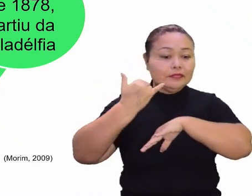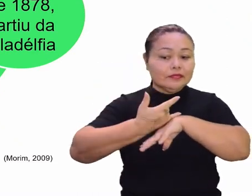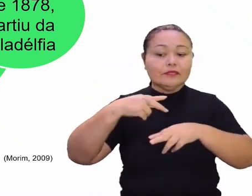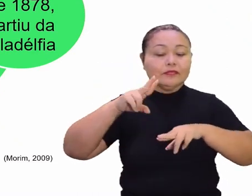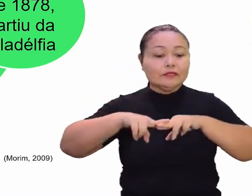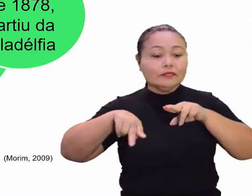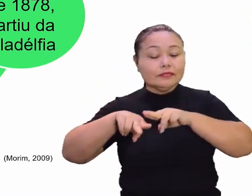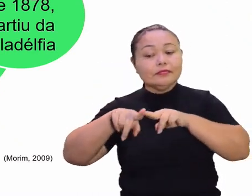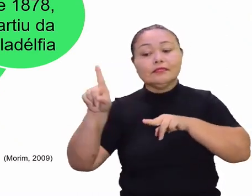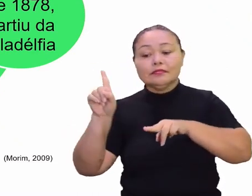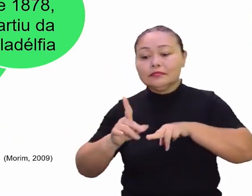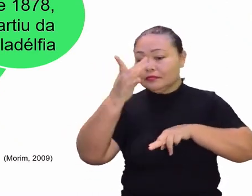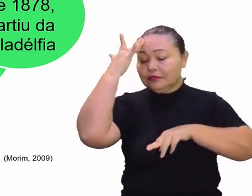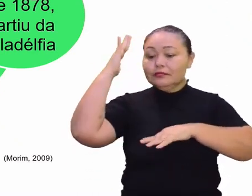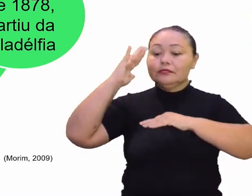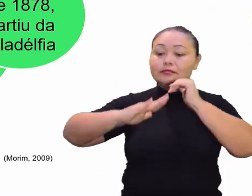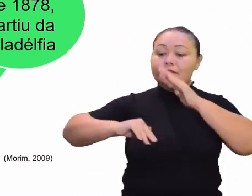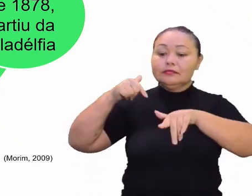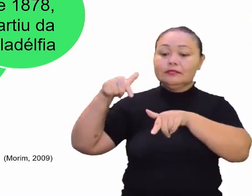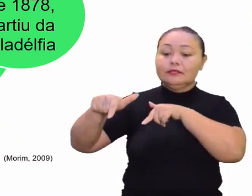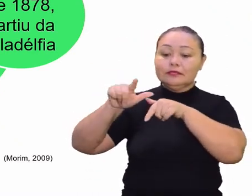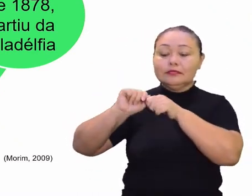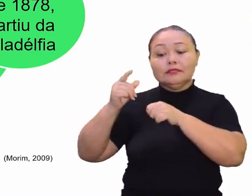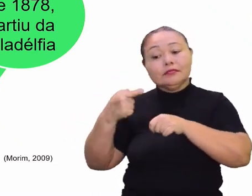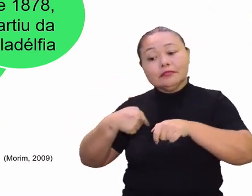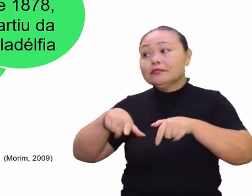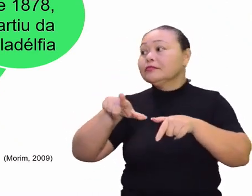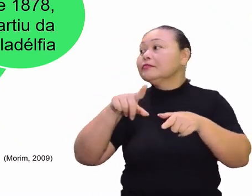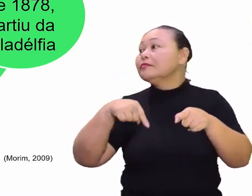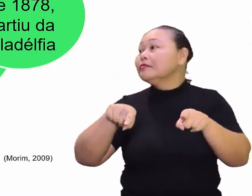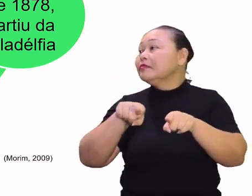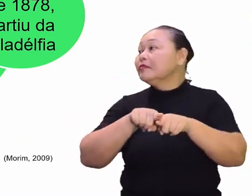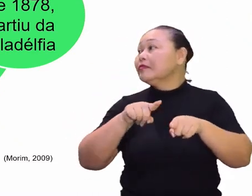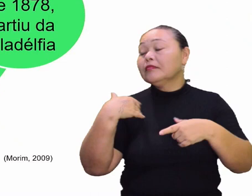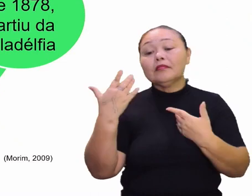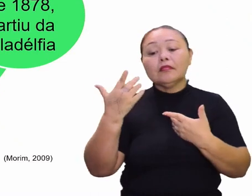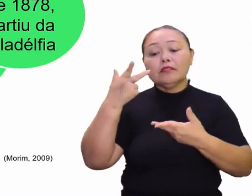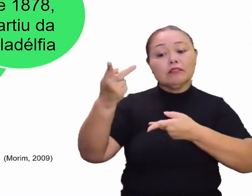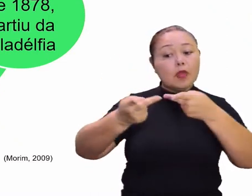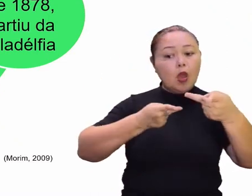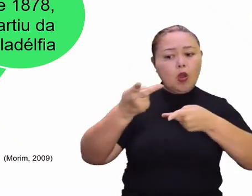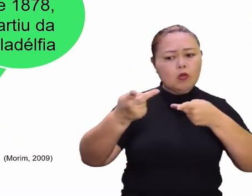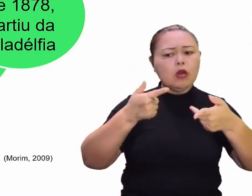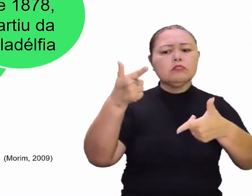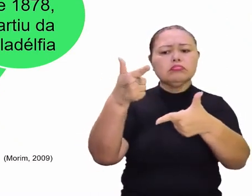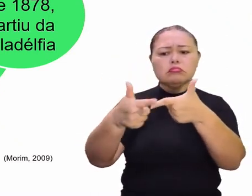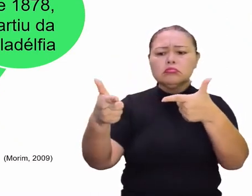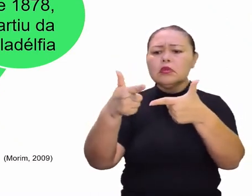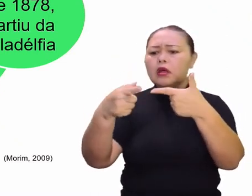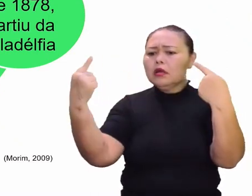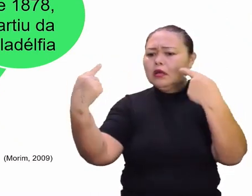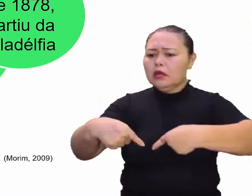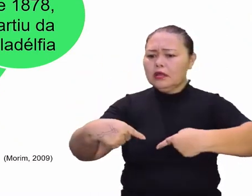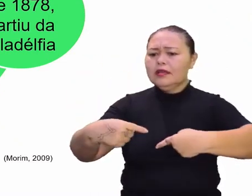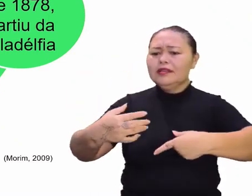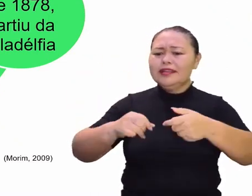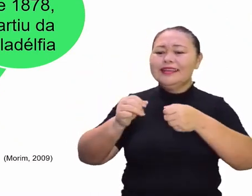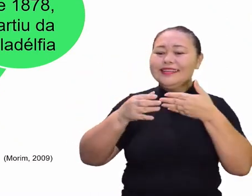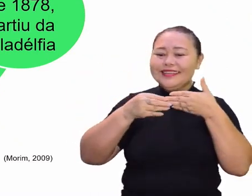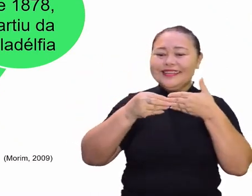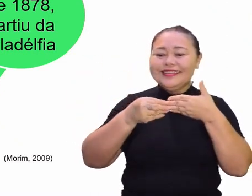e trabalhadores para trabalhar na estrada de ferro. E, professor, então assim, ó, olha, esse projeto já enfrentava desafio até no transporte,